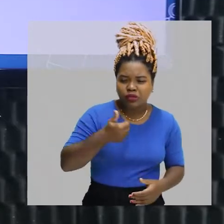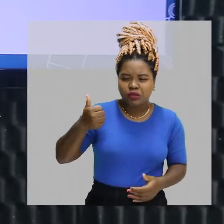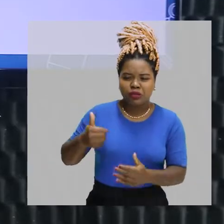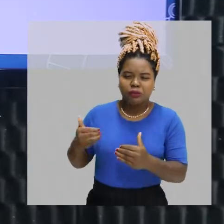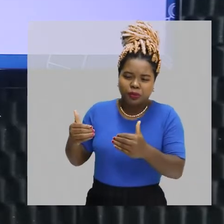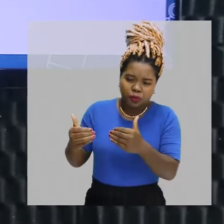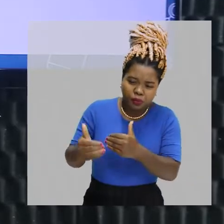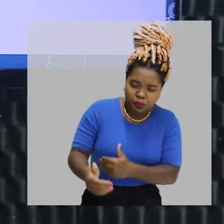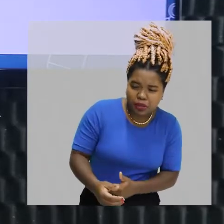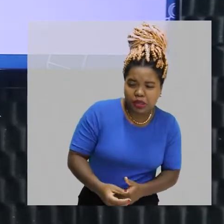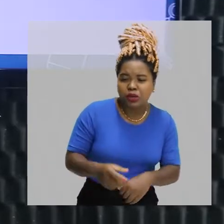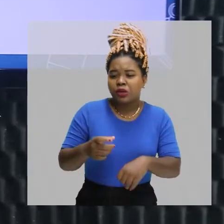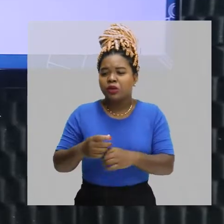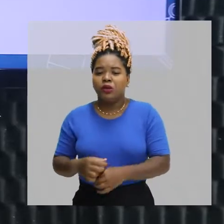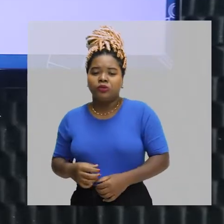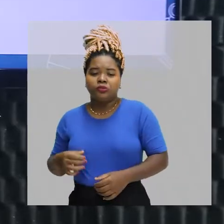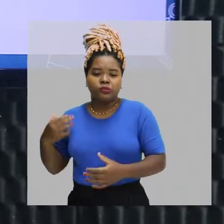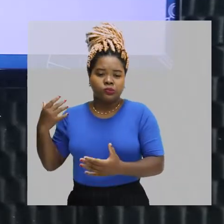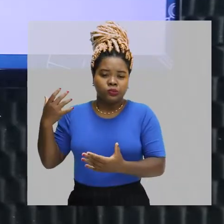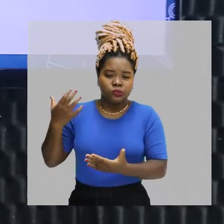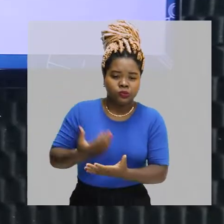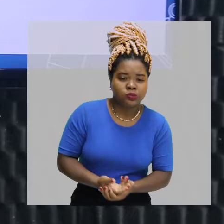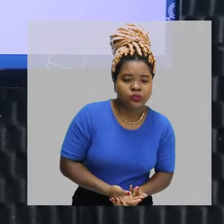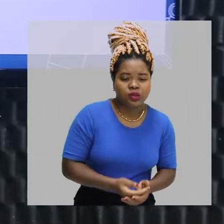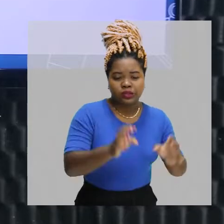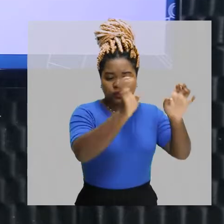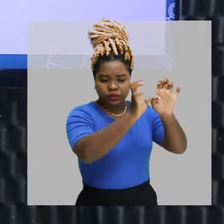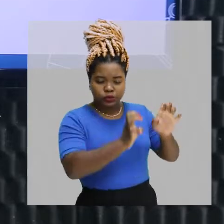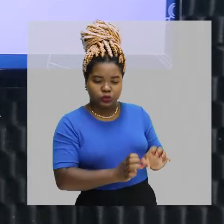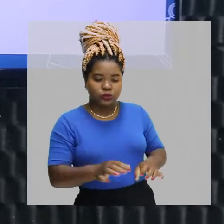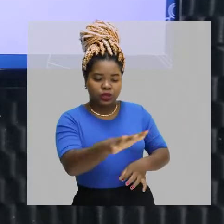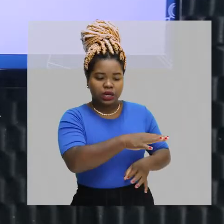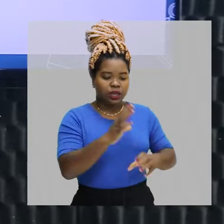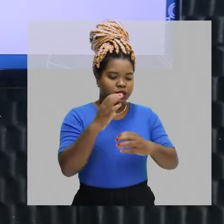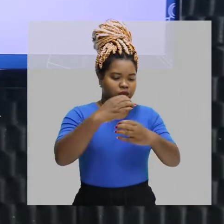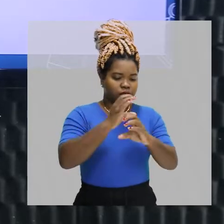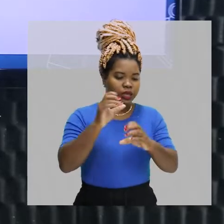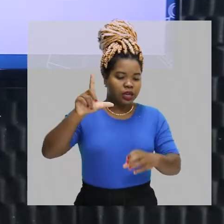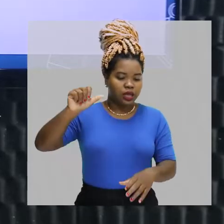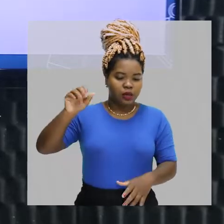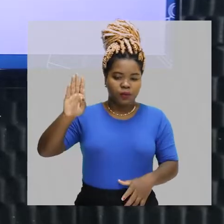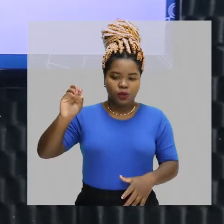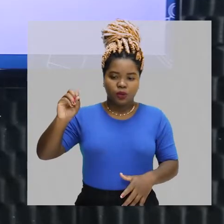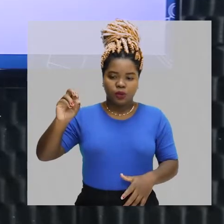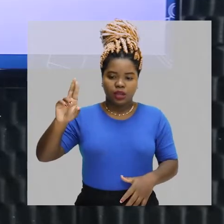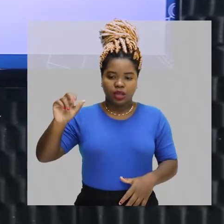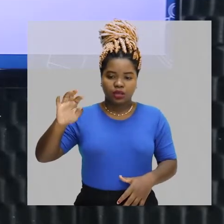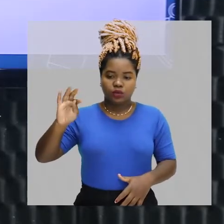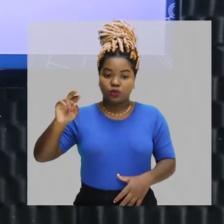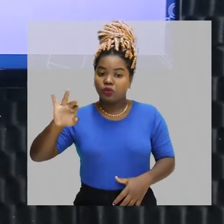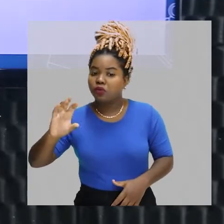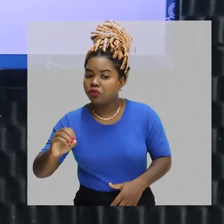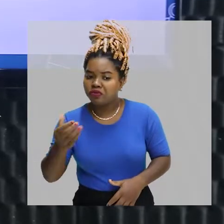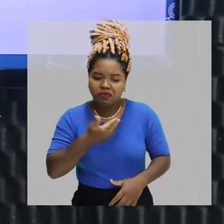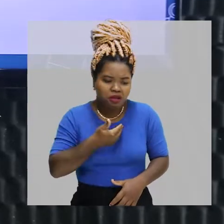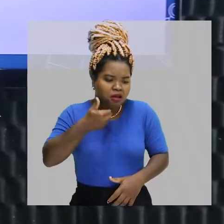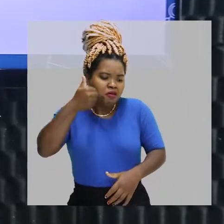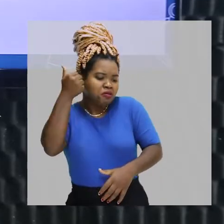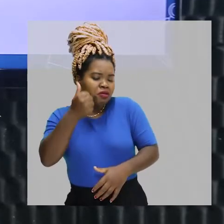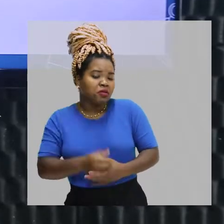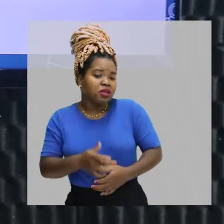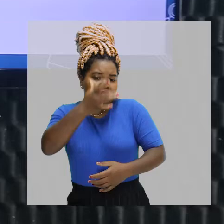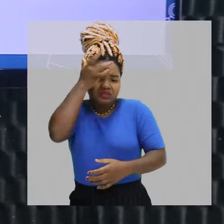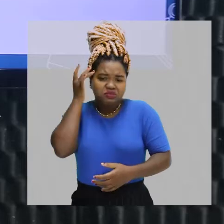as estruturas de laboratório foram melhorando, certo? E os